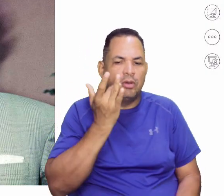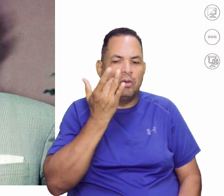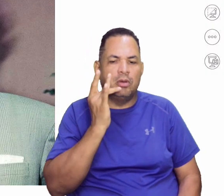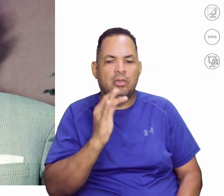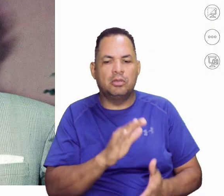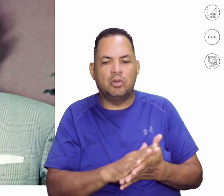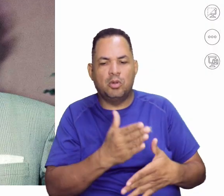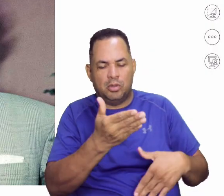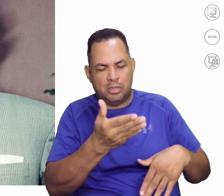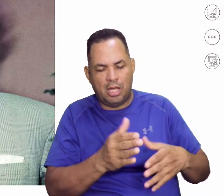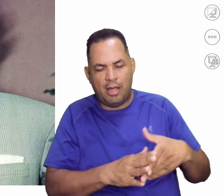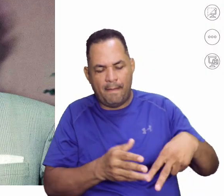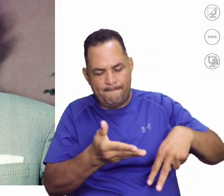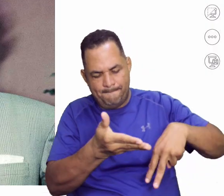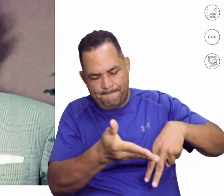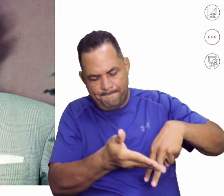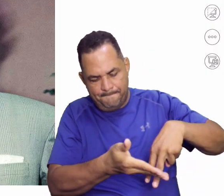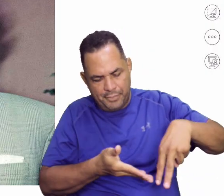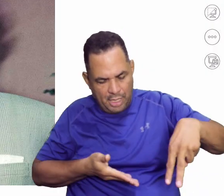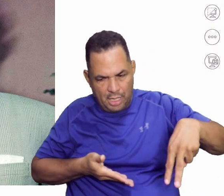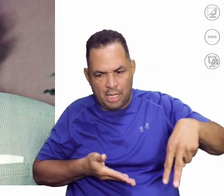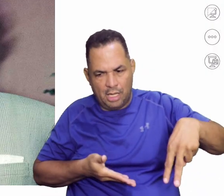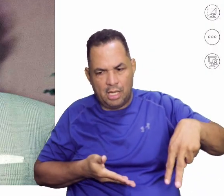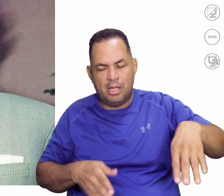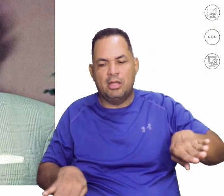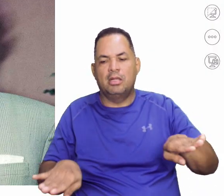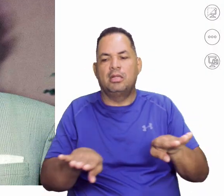os pés das pessoas,